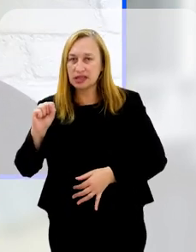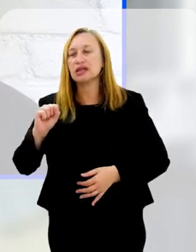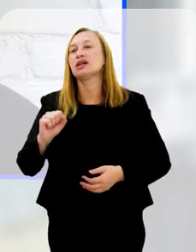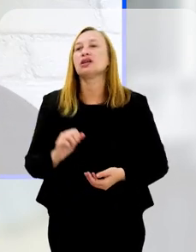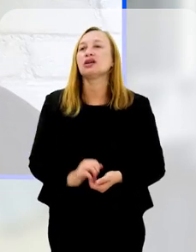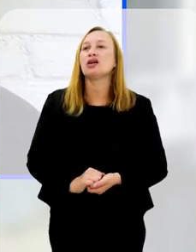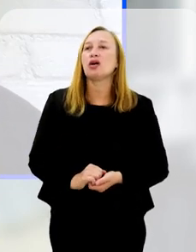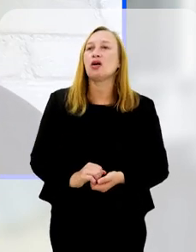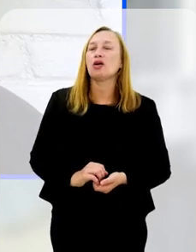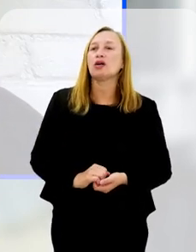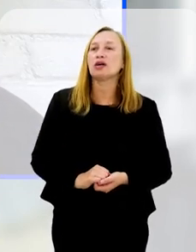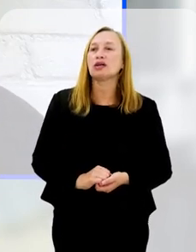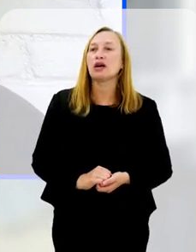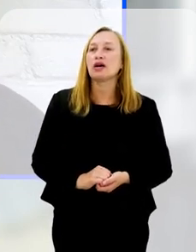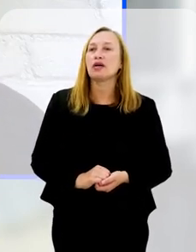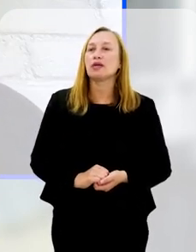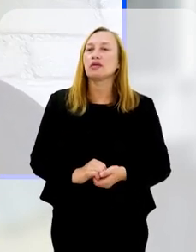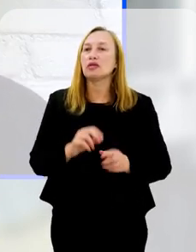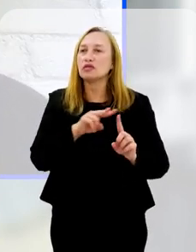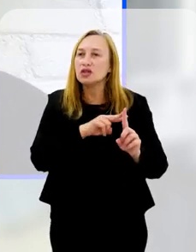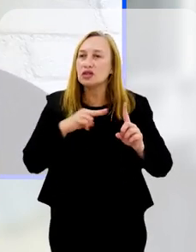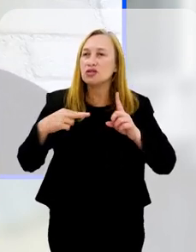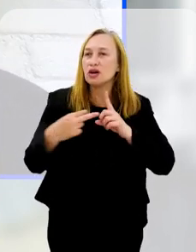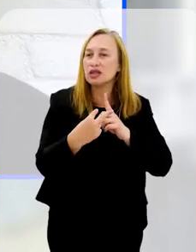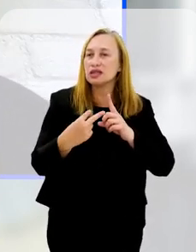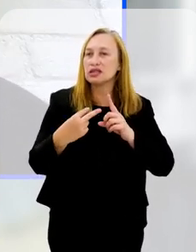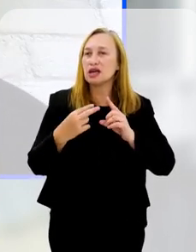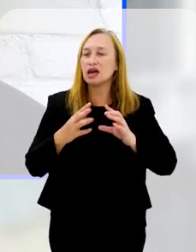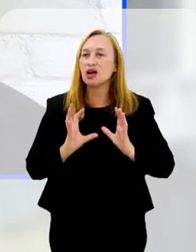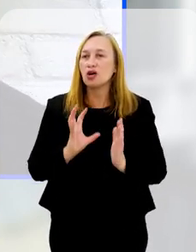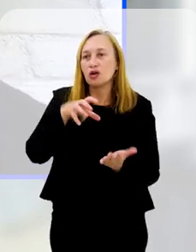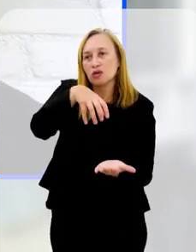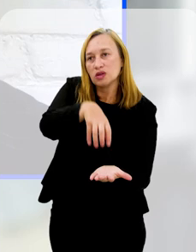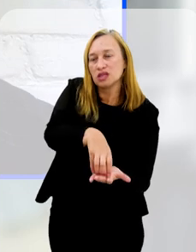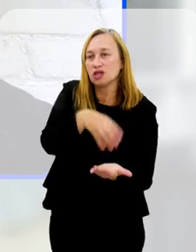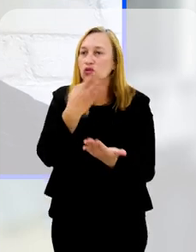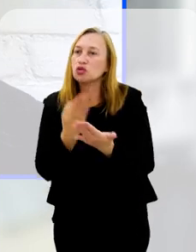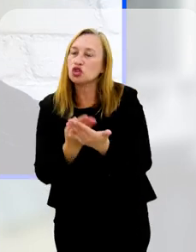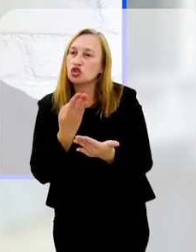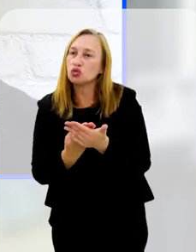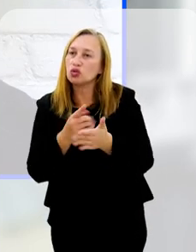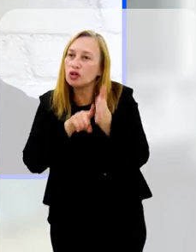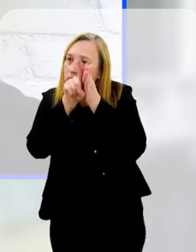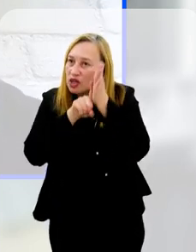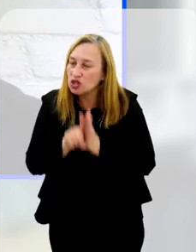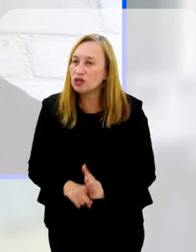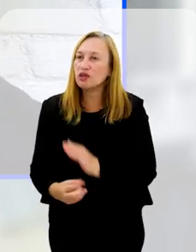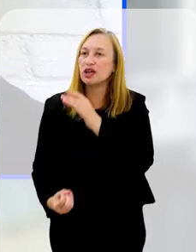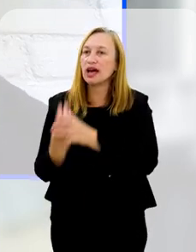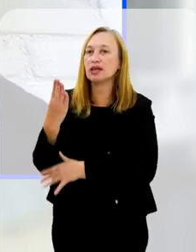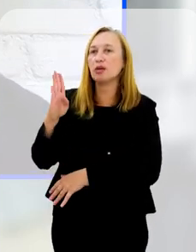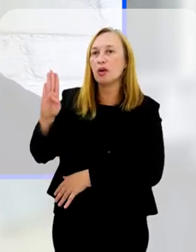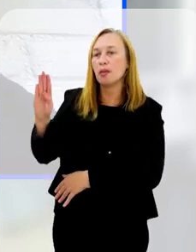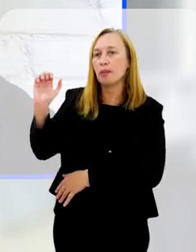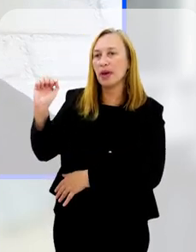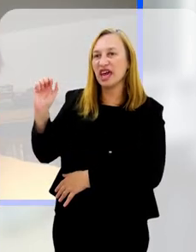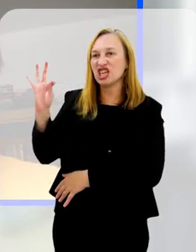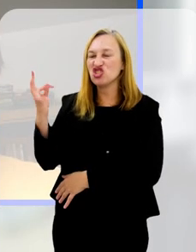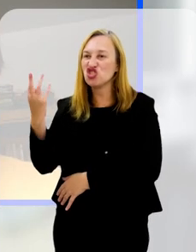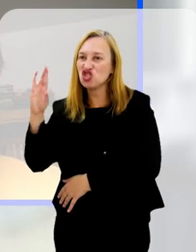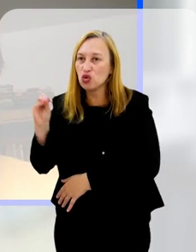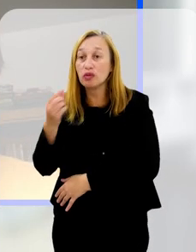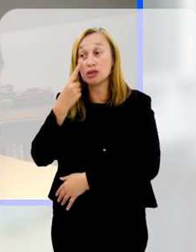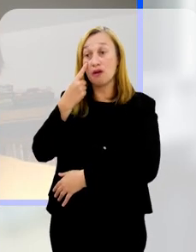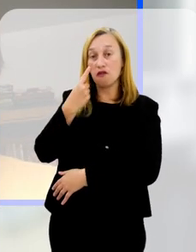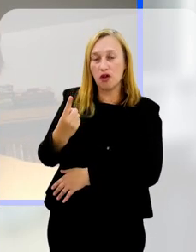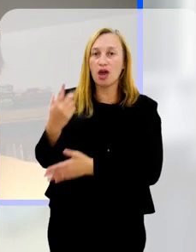Cordeiro, então presidente do INAMPS, com a ABIA, para viabilizar esse centro de pesquisa que foi criado pelo Betinho. Então, você